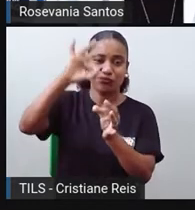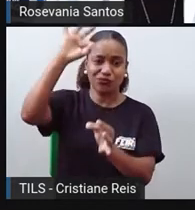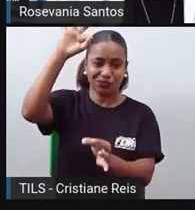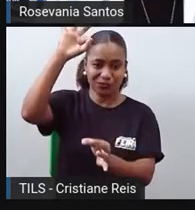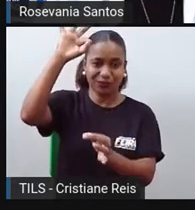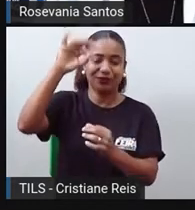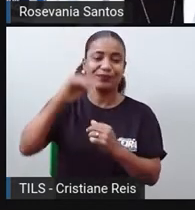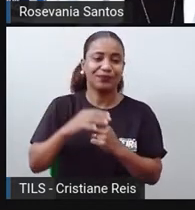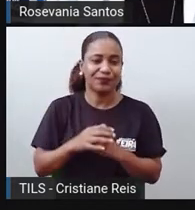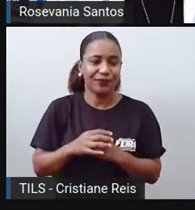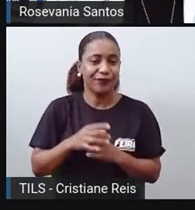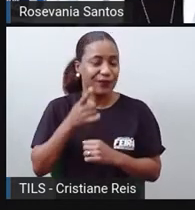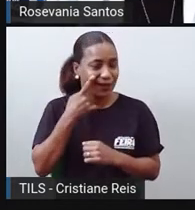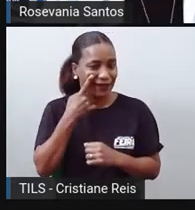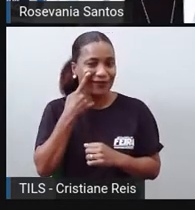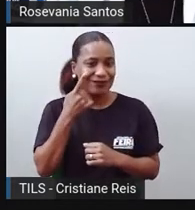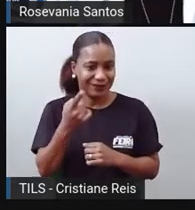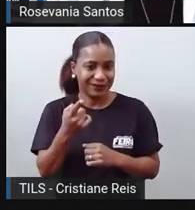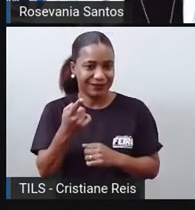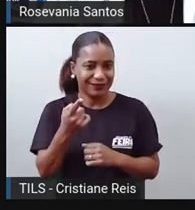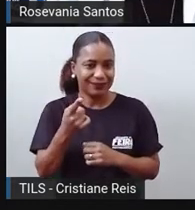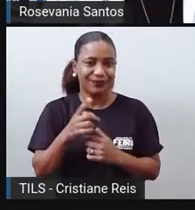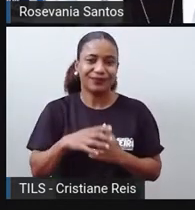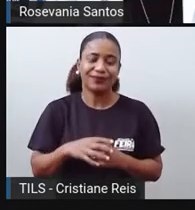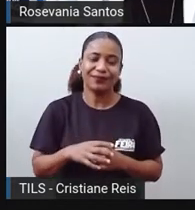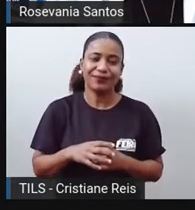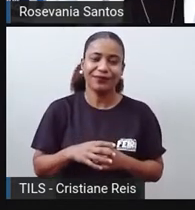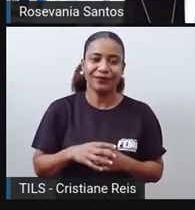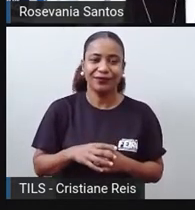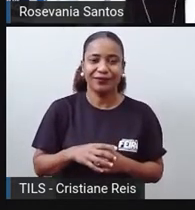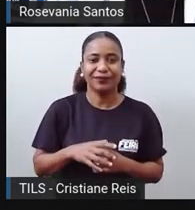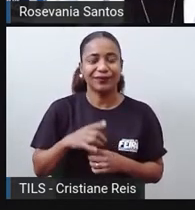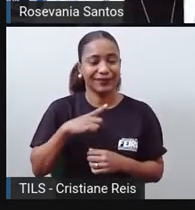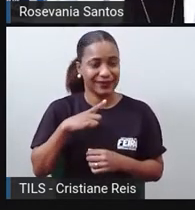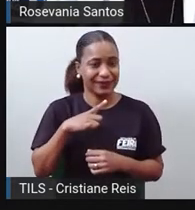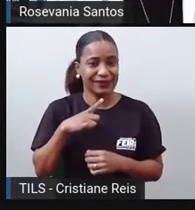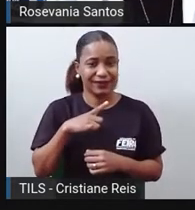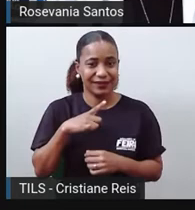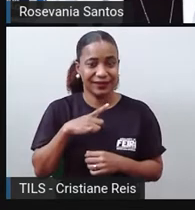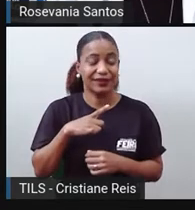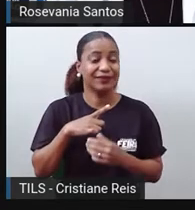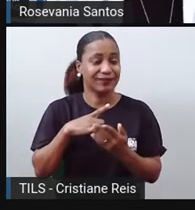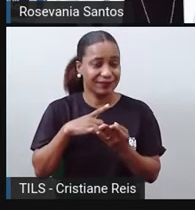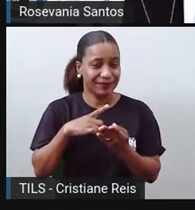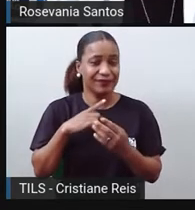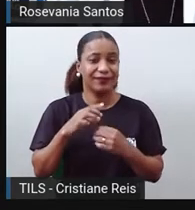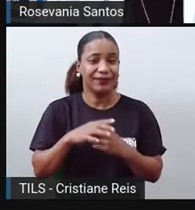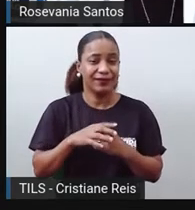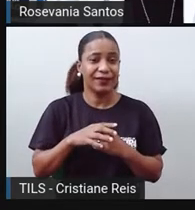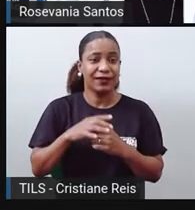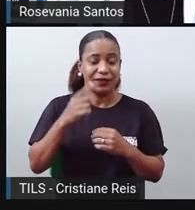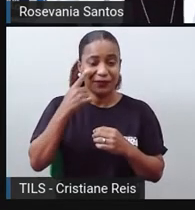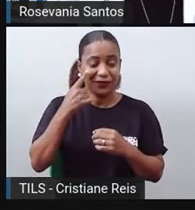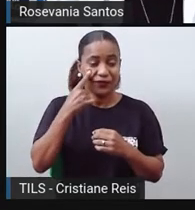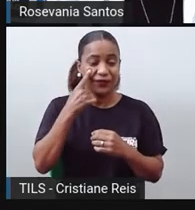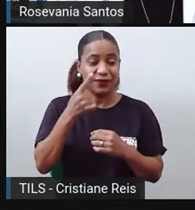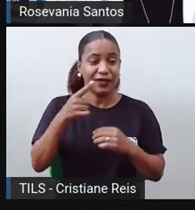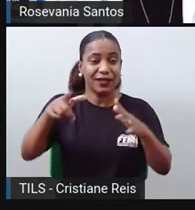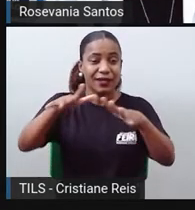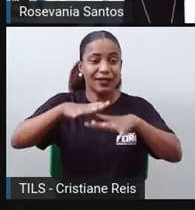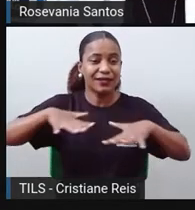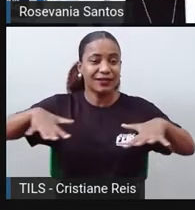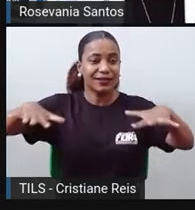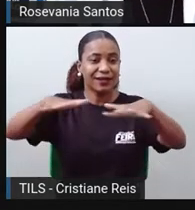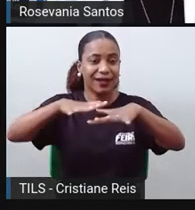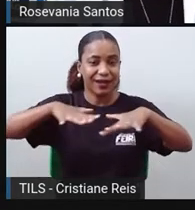ó, até essa faixazinha aqui, ó, elas não são, bora dizer assim, muito de ultrapassar os 1.200 metros, então são áreas